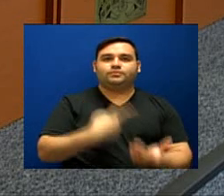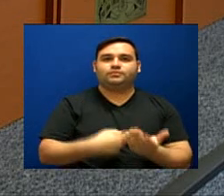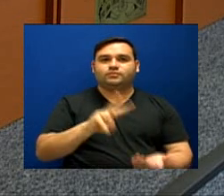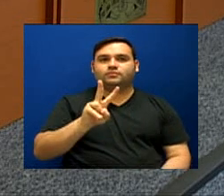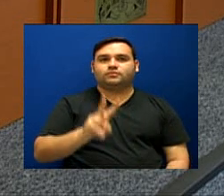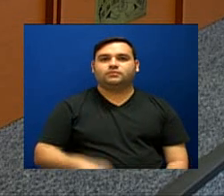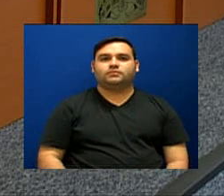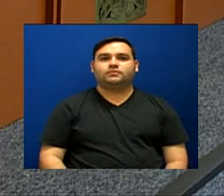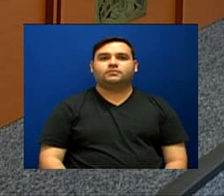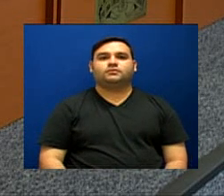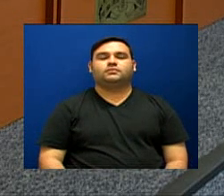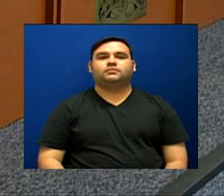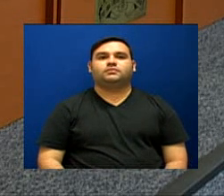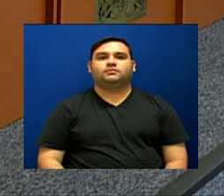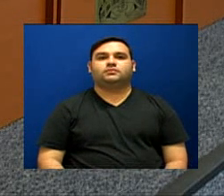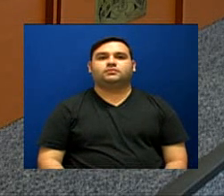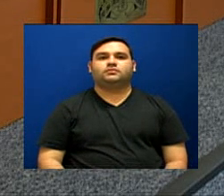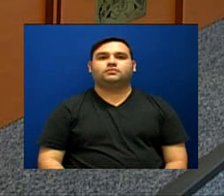Cachorrão.